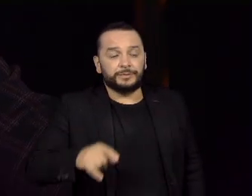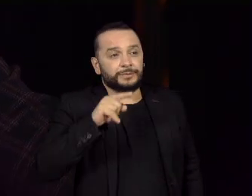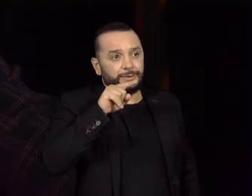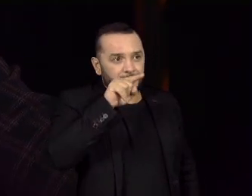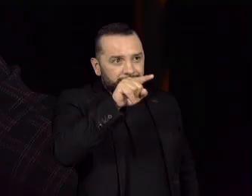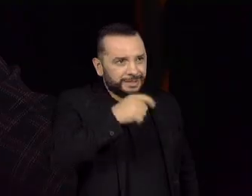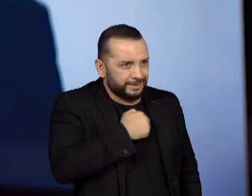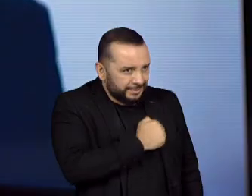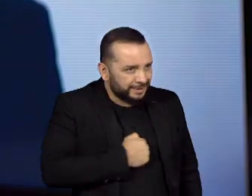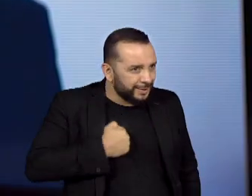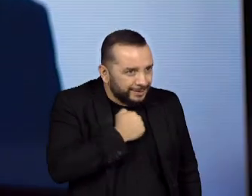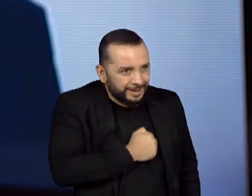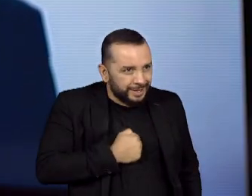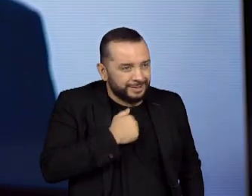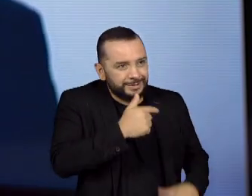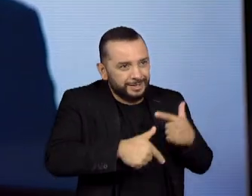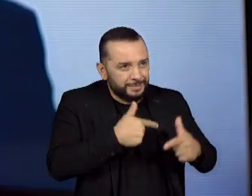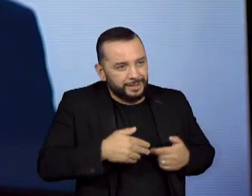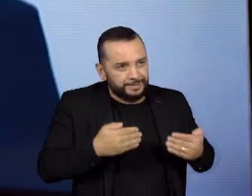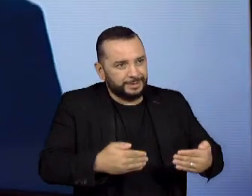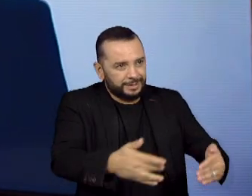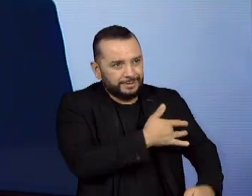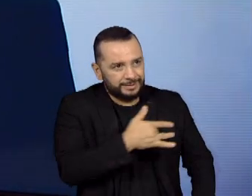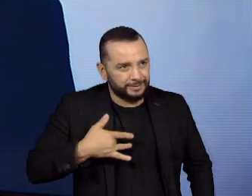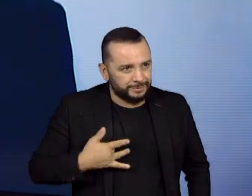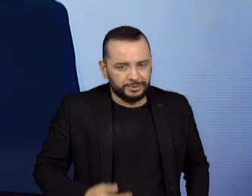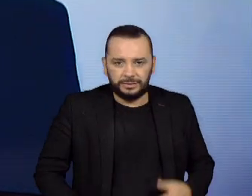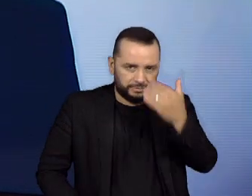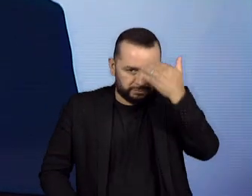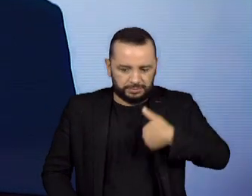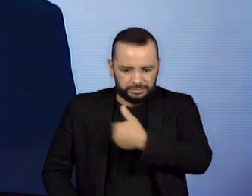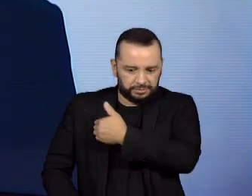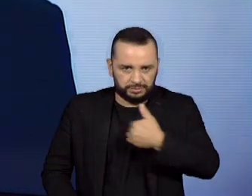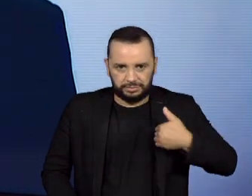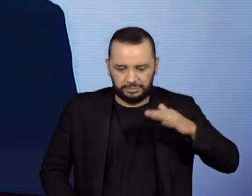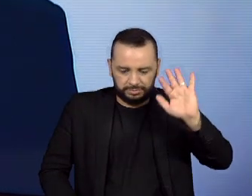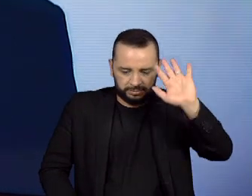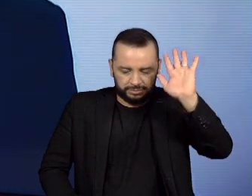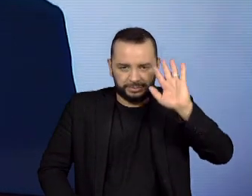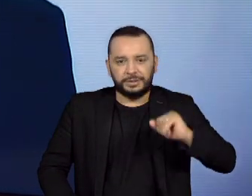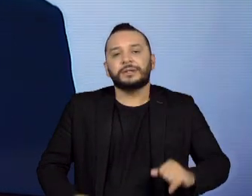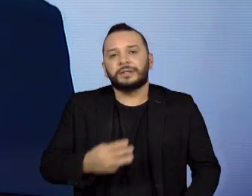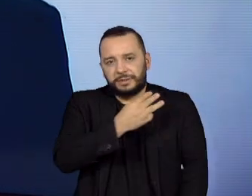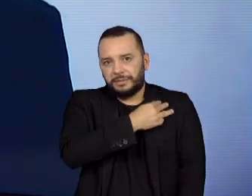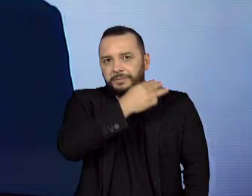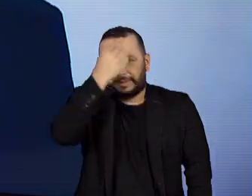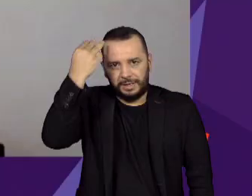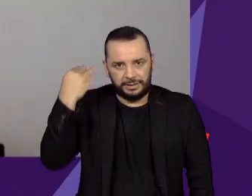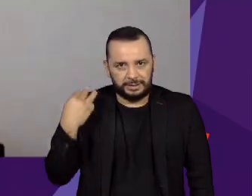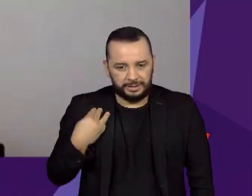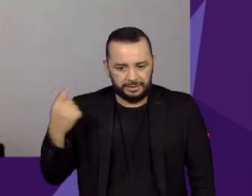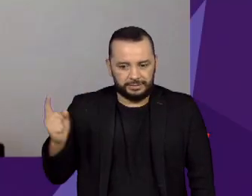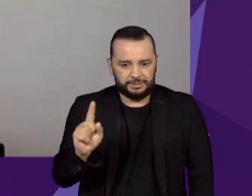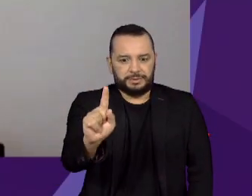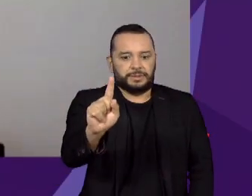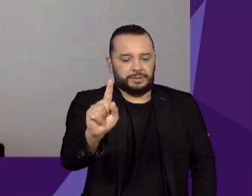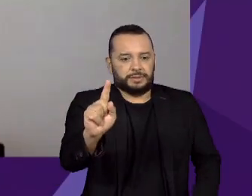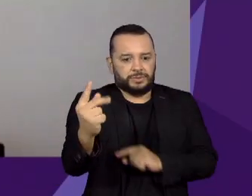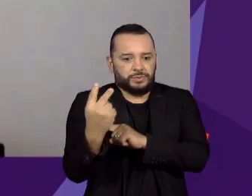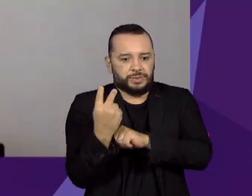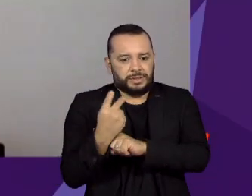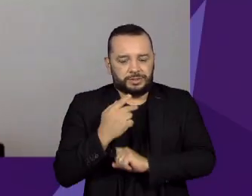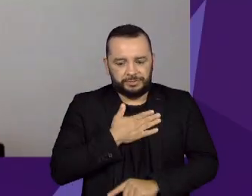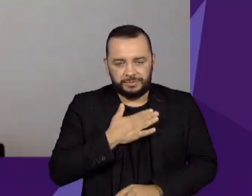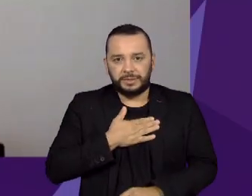sente saudades, É não? Nossa Senhora Aparecida, né, amigo? Eu sou devoto, Maria passa na frente. Se eu fui,